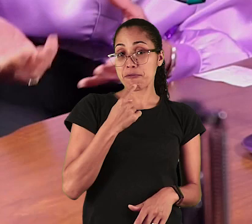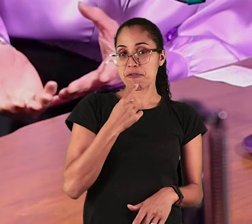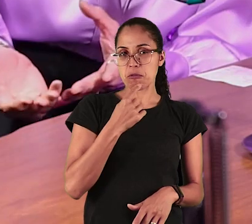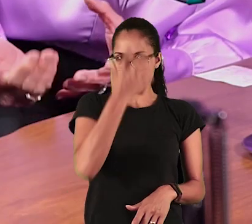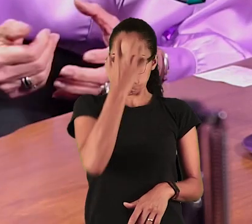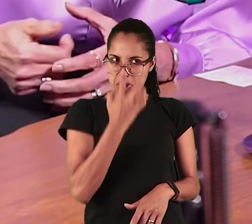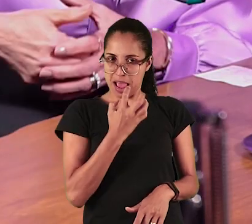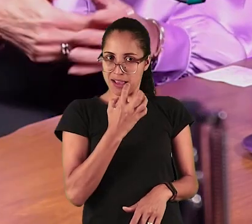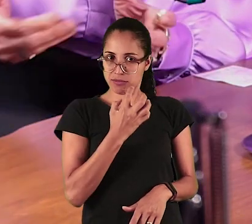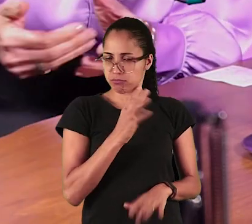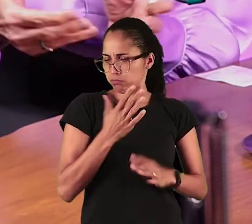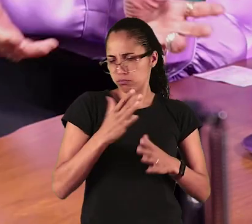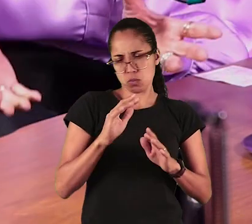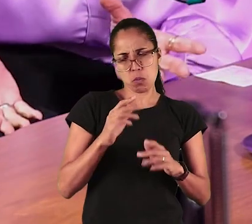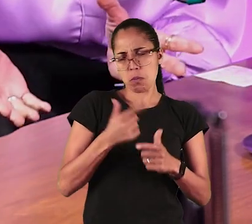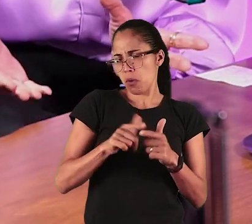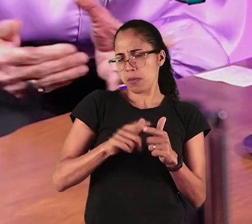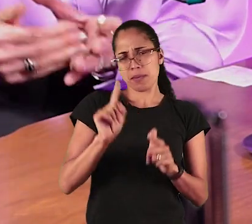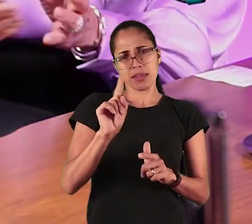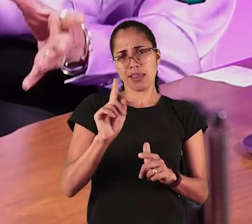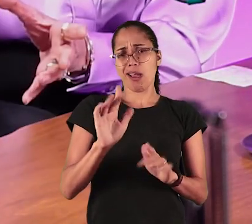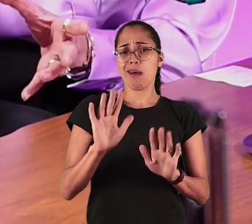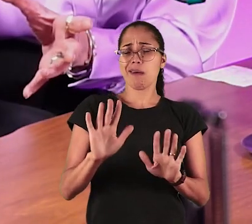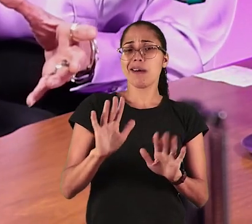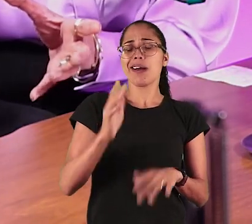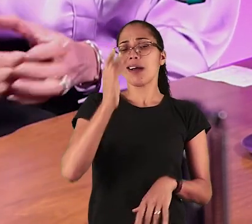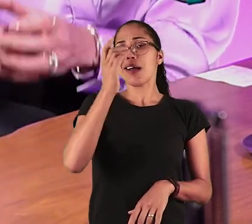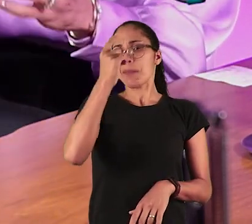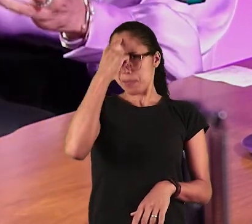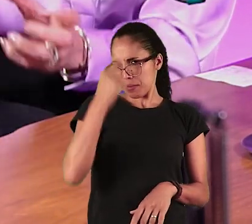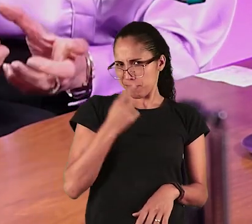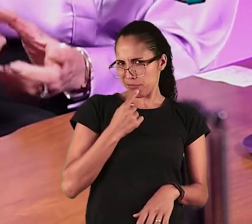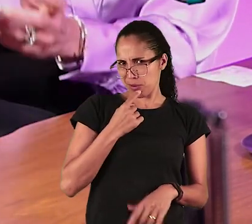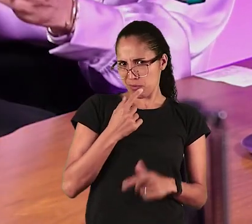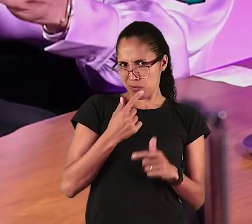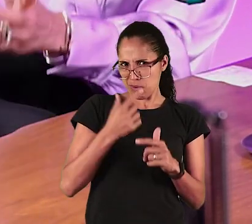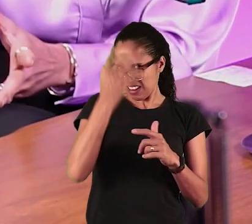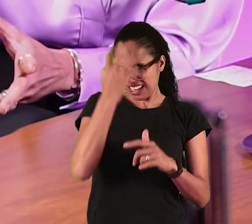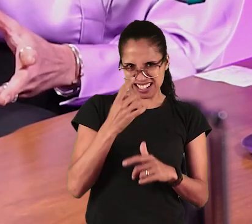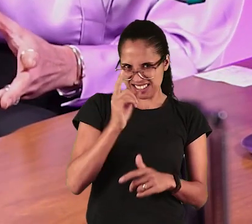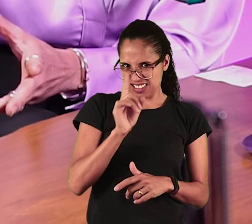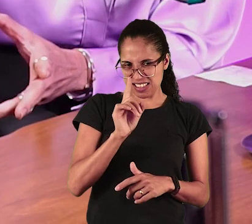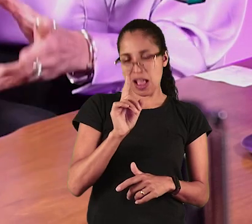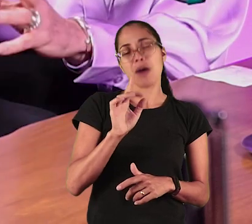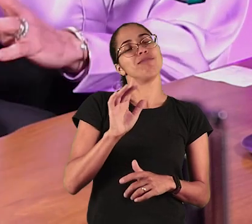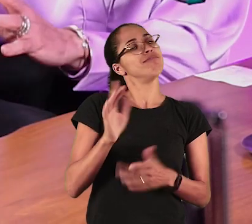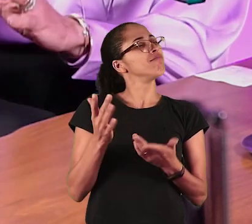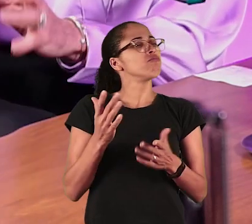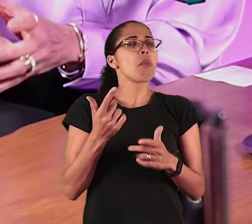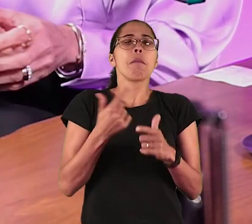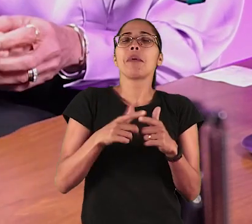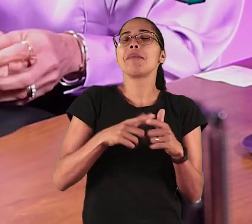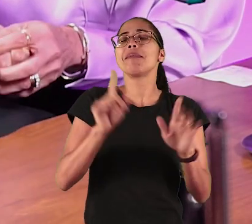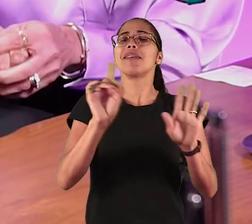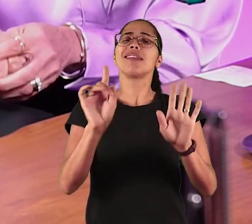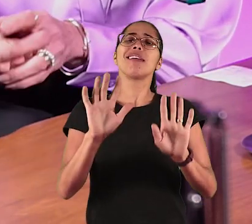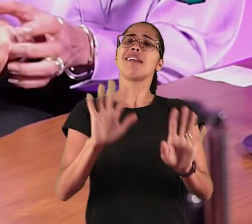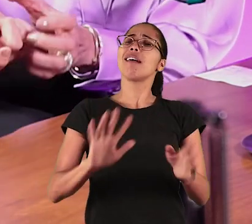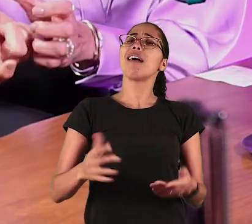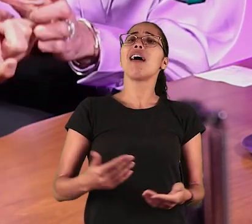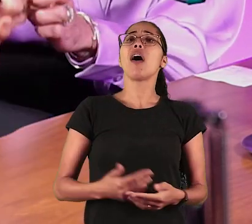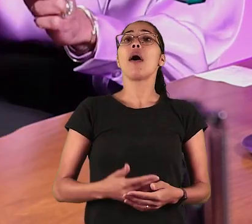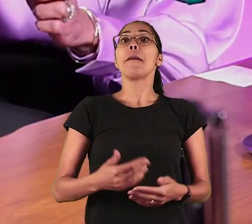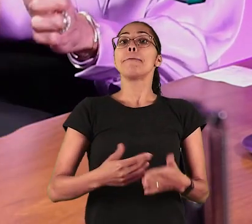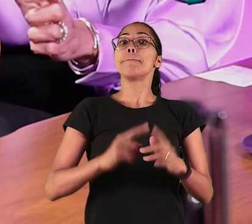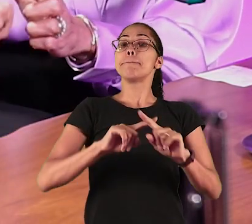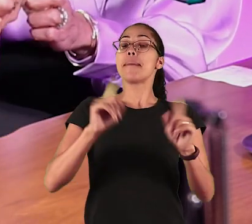Você tem um perfil agressivo Tudo bem se você não tem um perfil agressivo tudo bem também a questão maior é